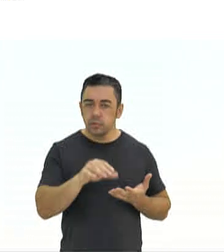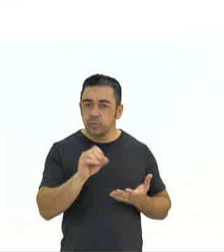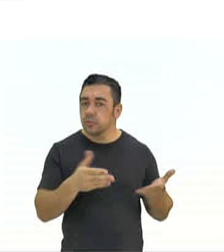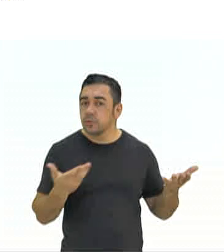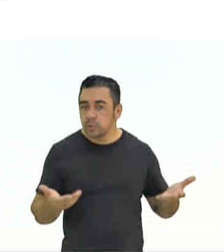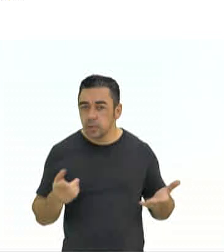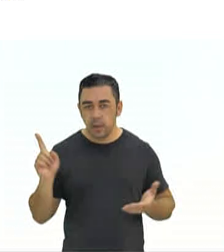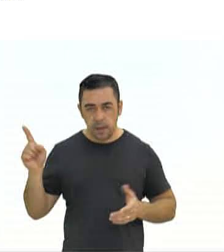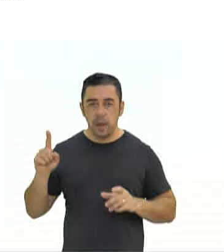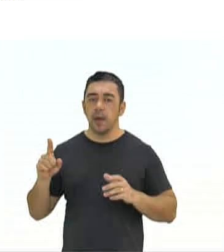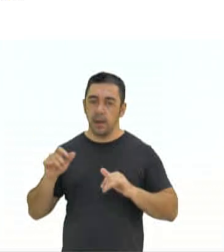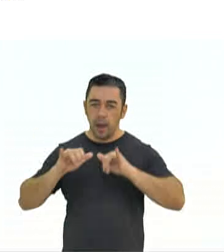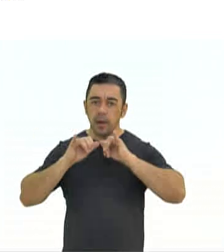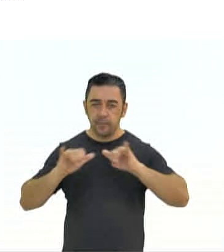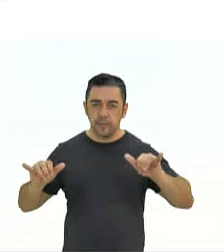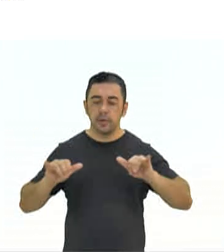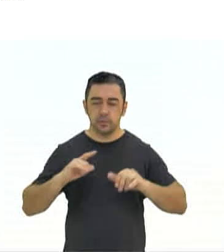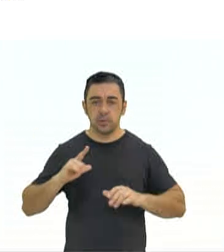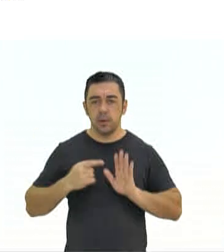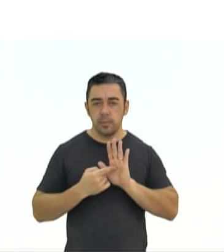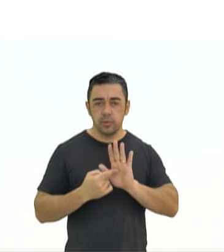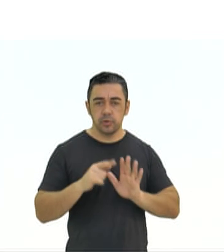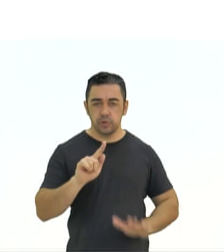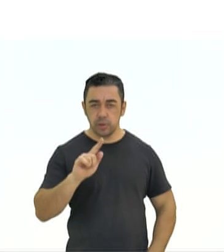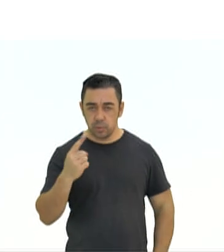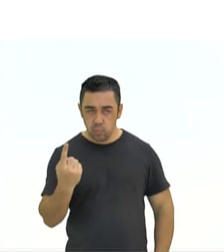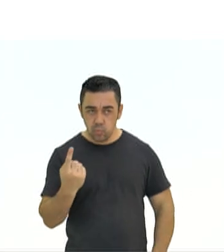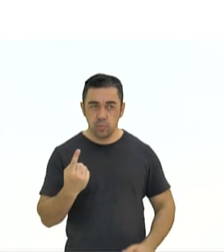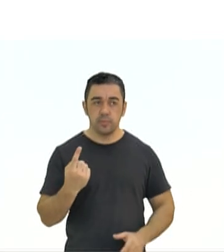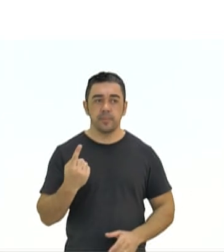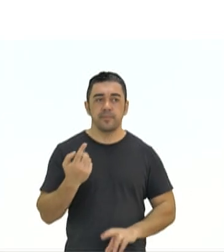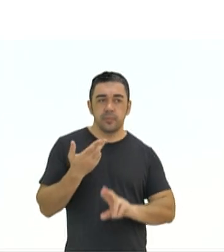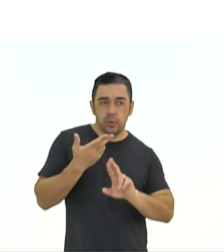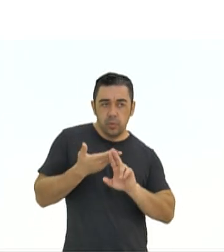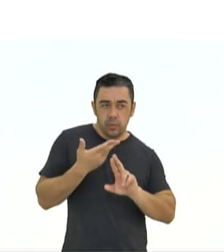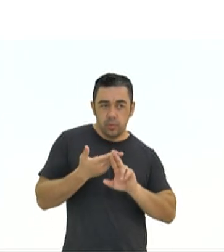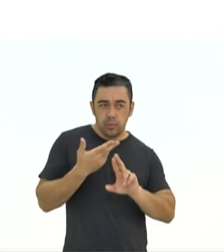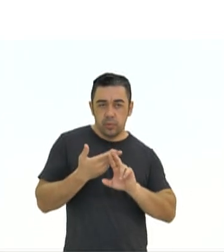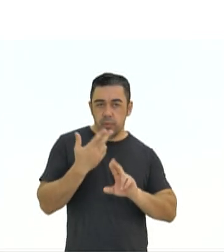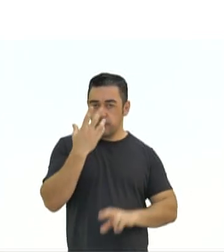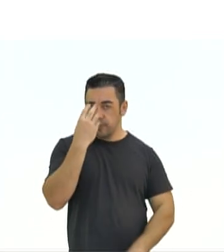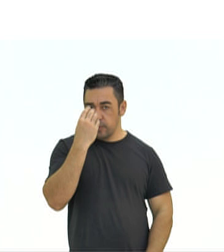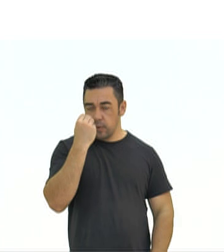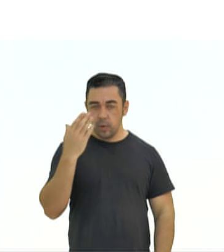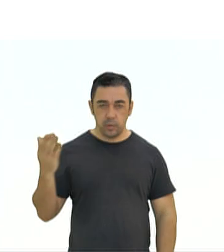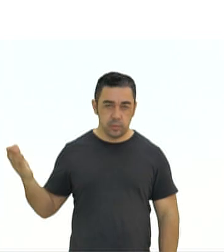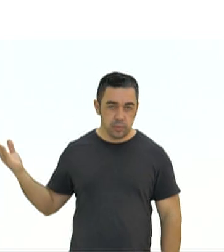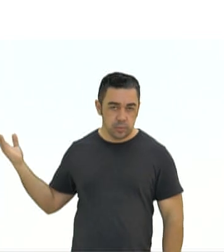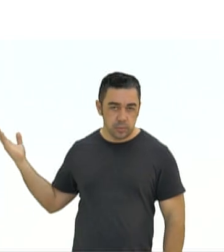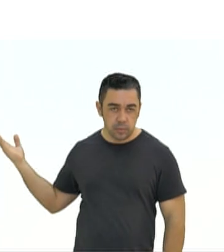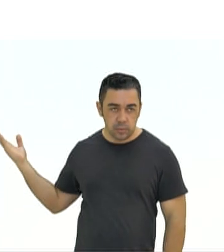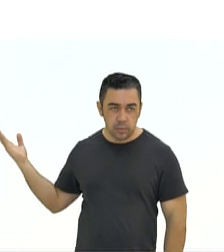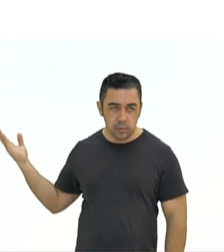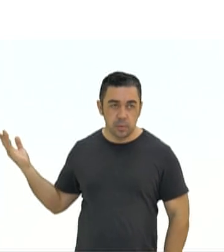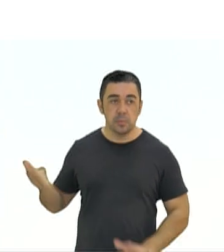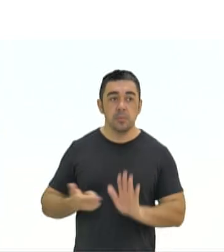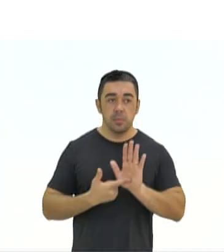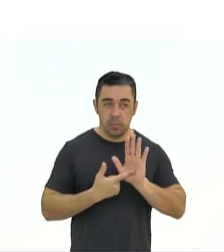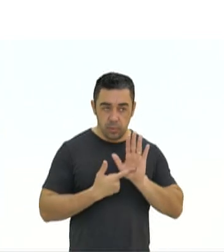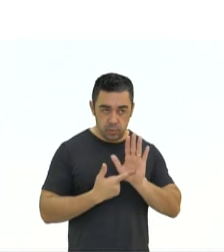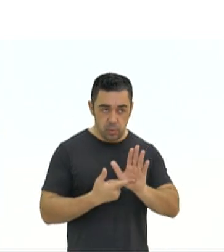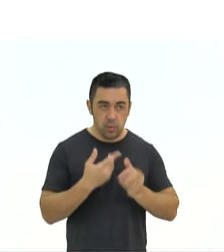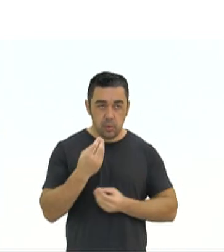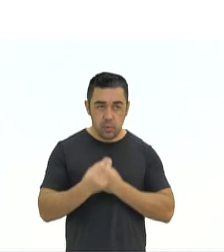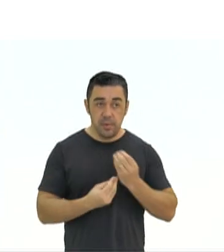era uma reportagem, apareceu no G1 em 2012, e utilizado pela Universidade do Rio de Janeiro, aqui uma foto mostrando como